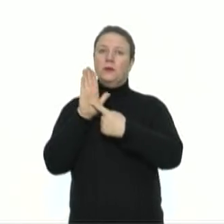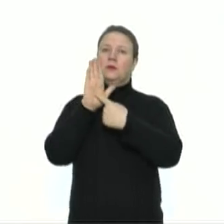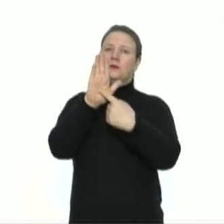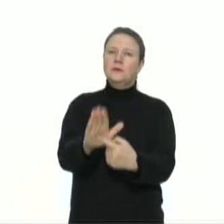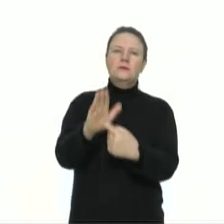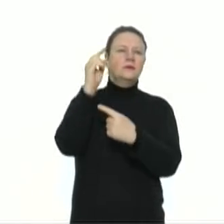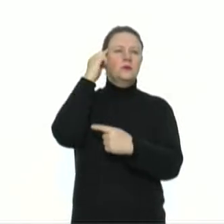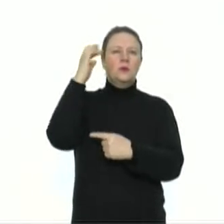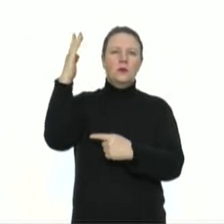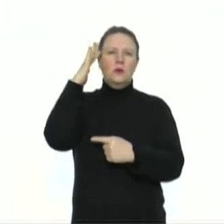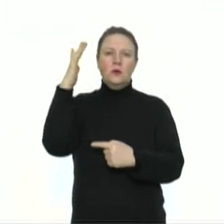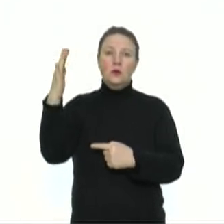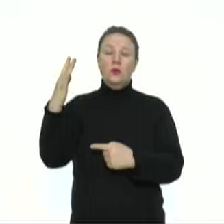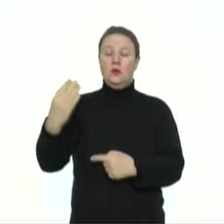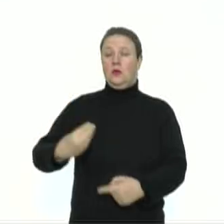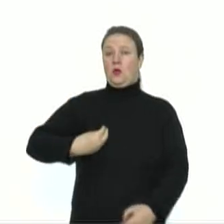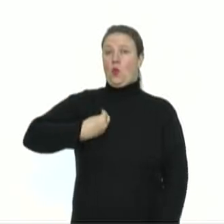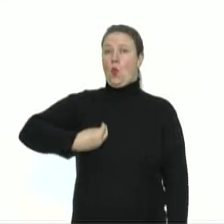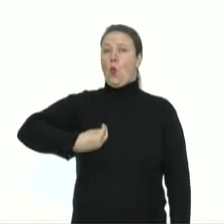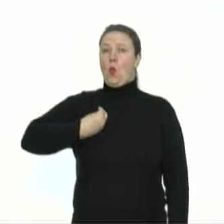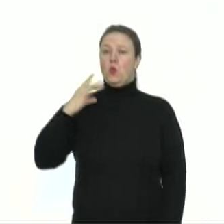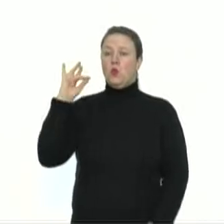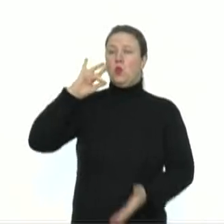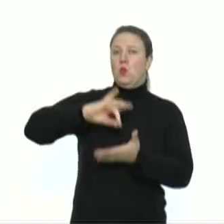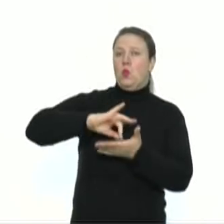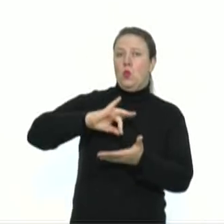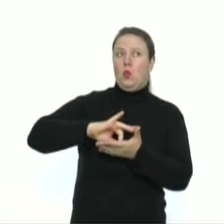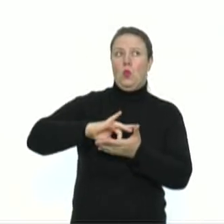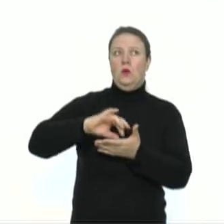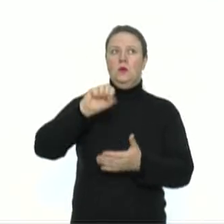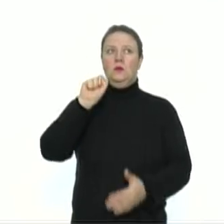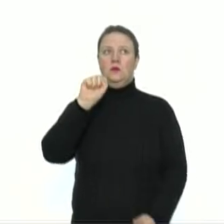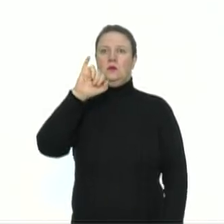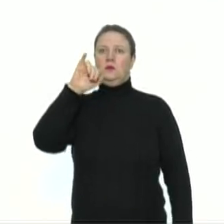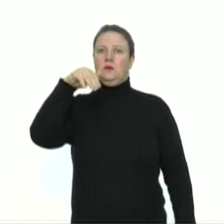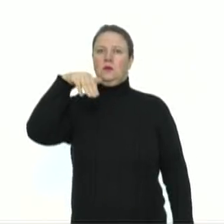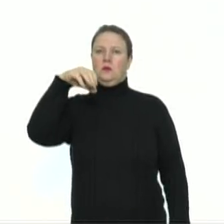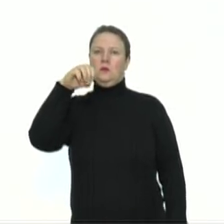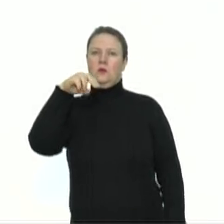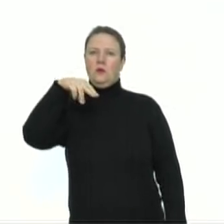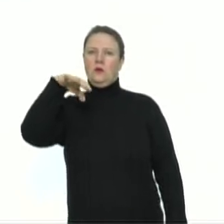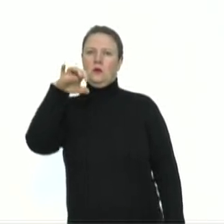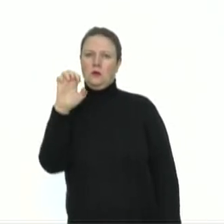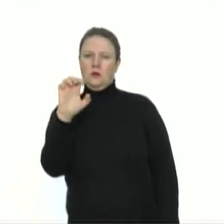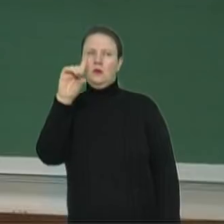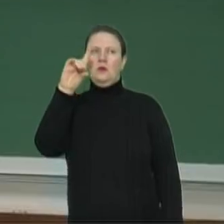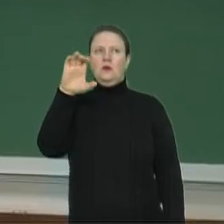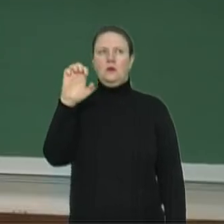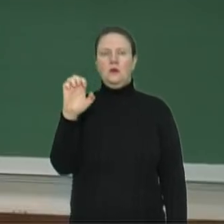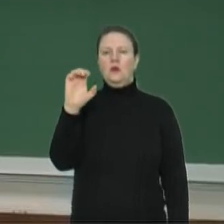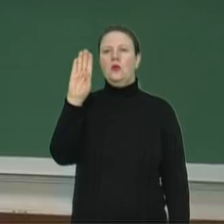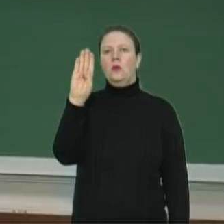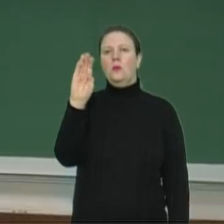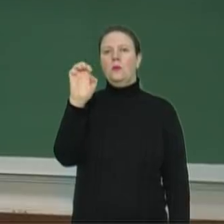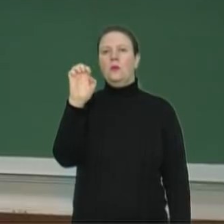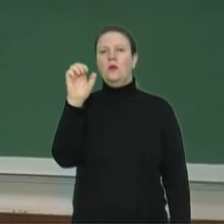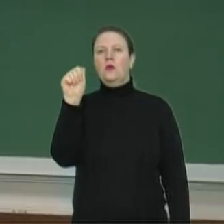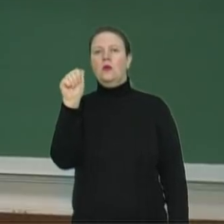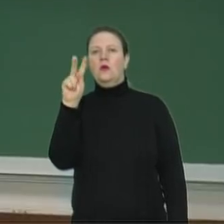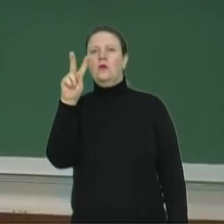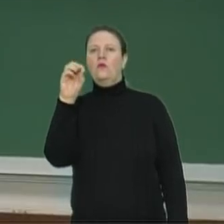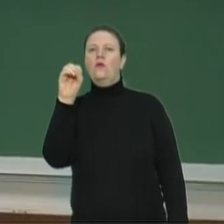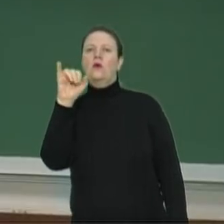o pensamento existencialista de Simone de Beauvoir. Simone de Beauvoir, uma